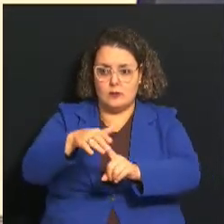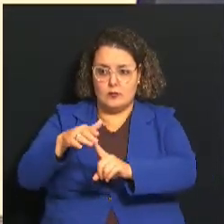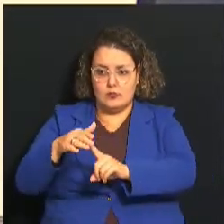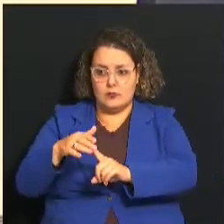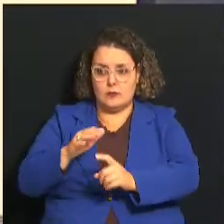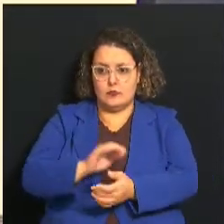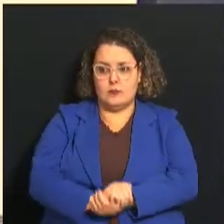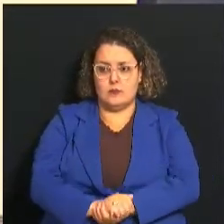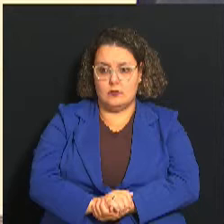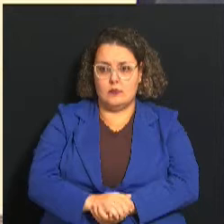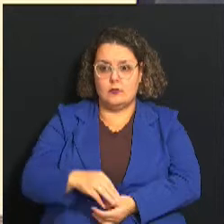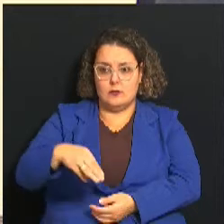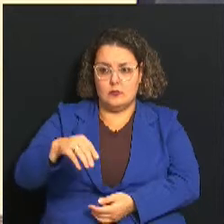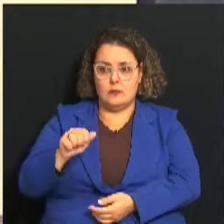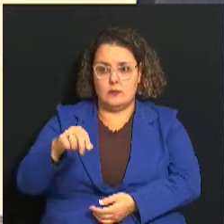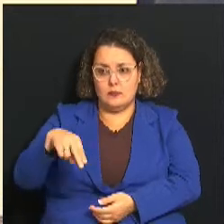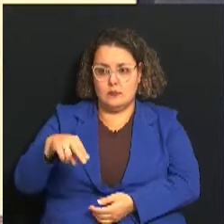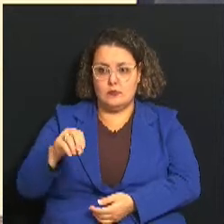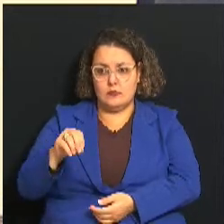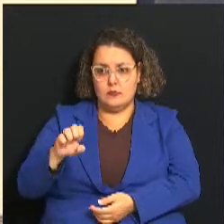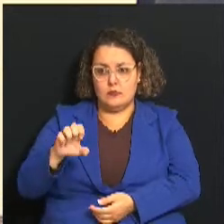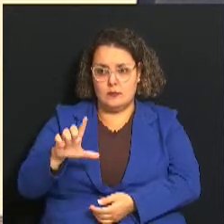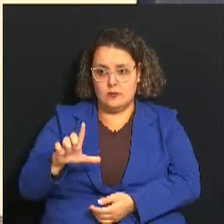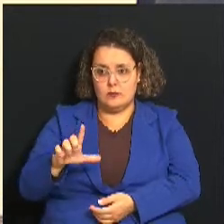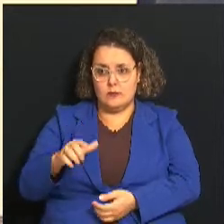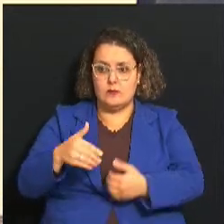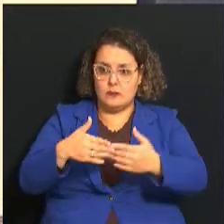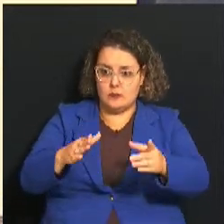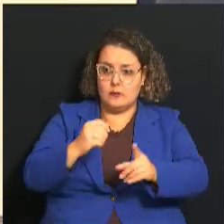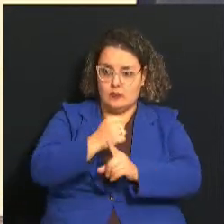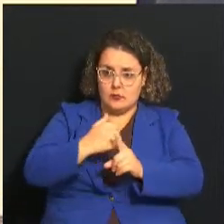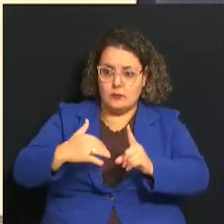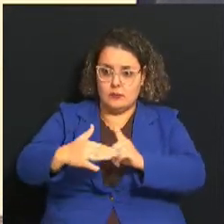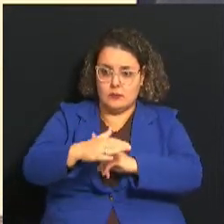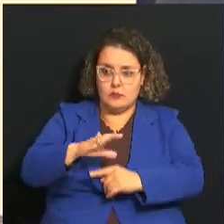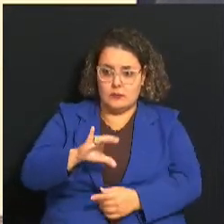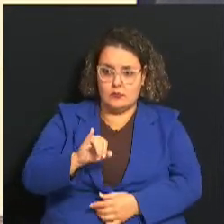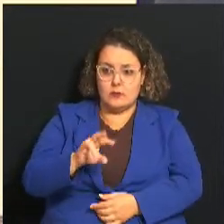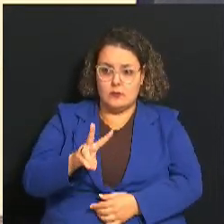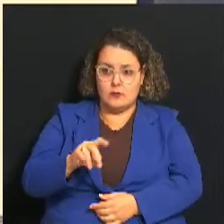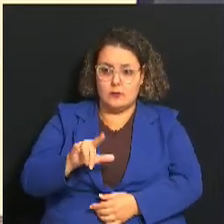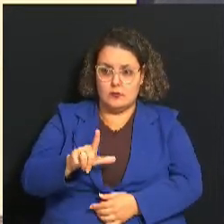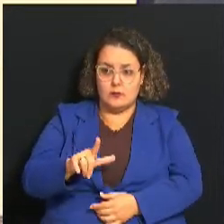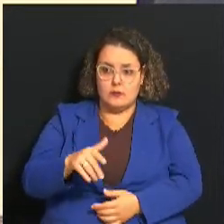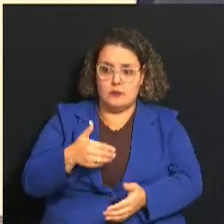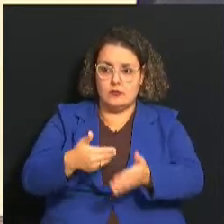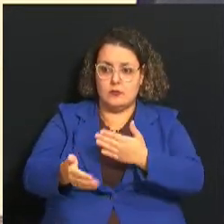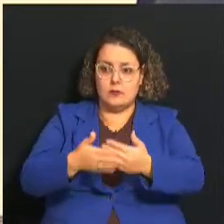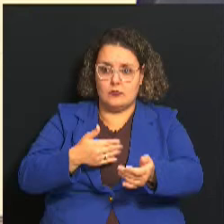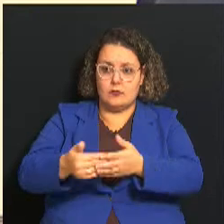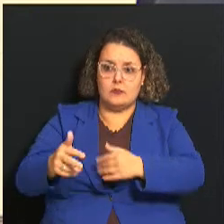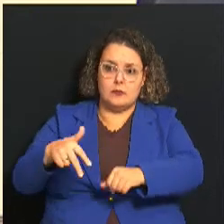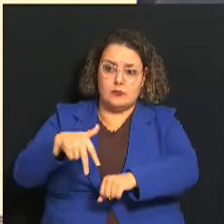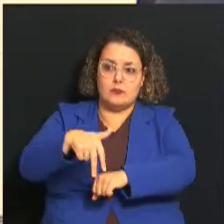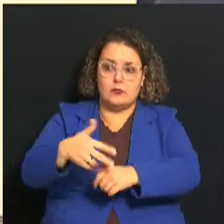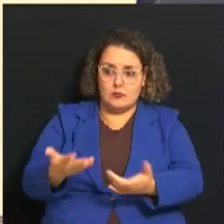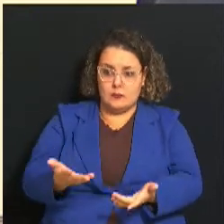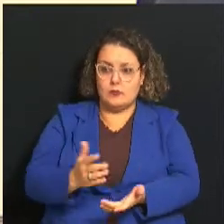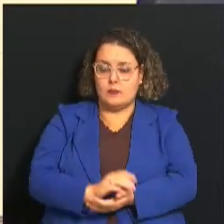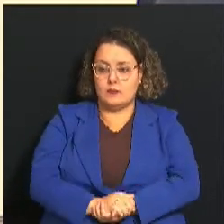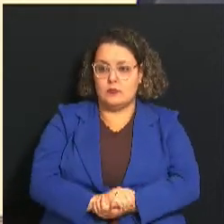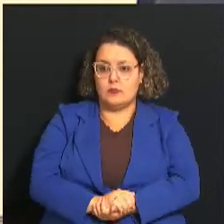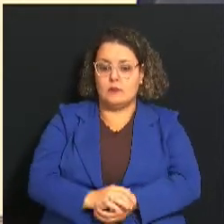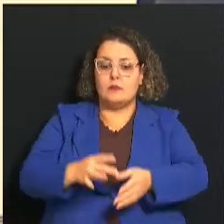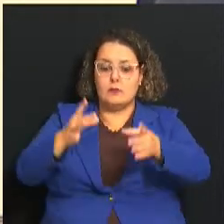Manuel tinha sugerido, ó, quando você abre para a sociedade civil, é importante, qualquer um pode se apresentar, que critério